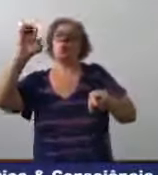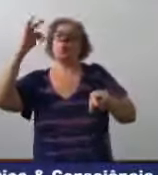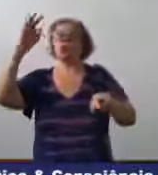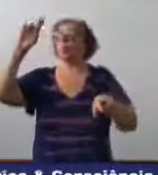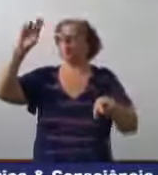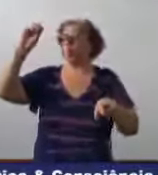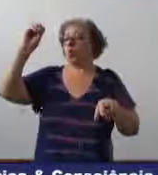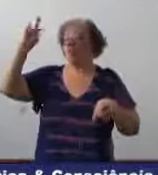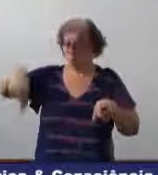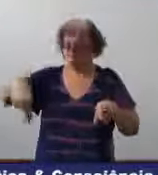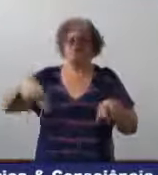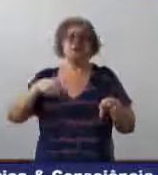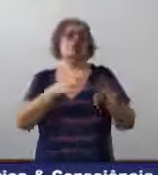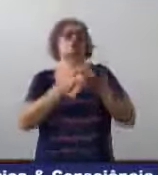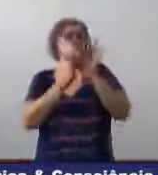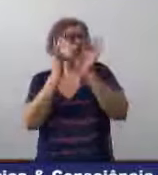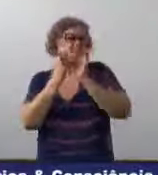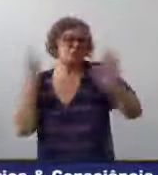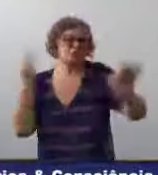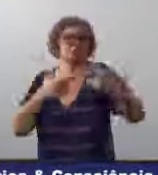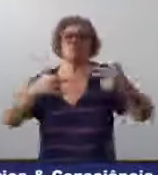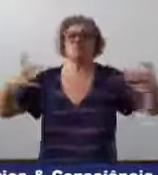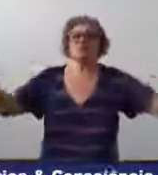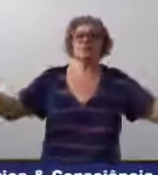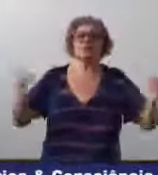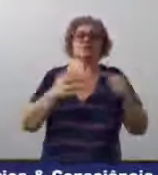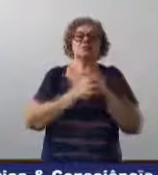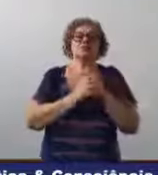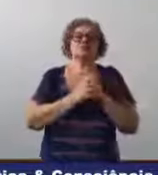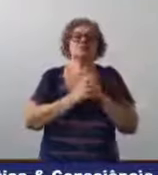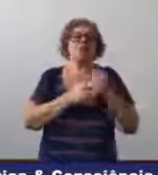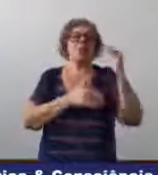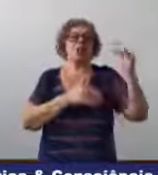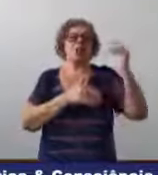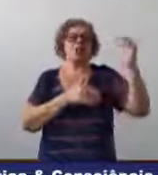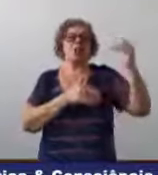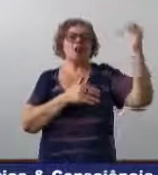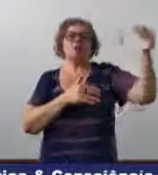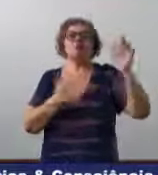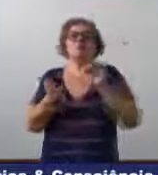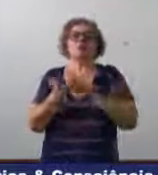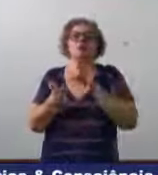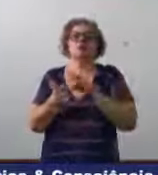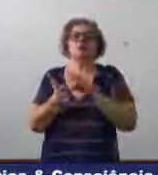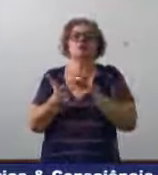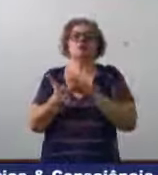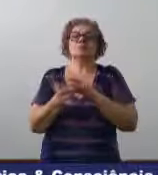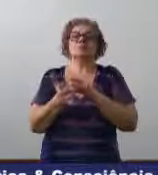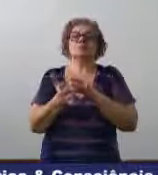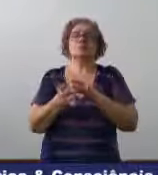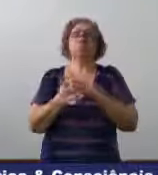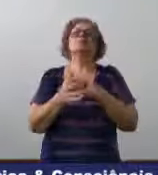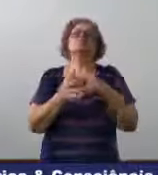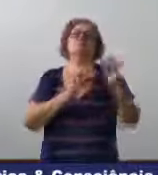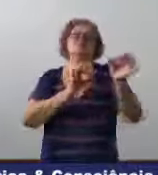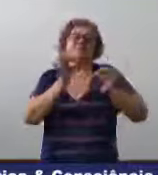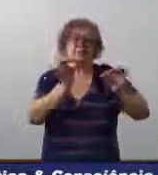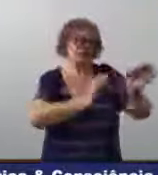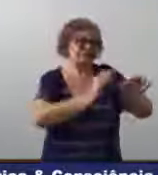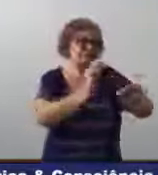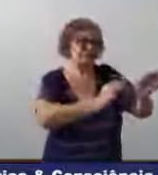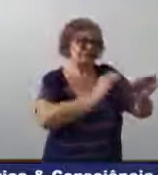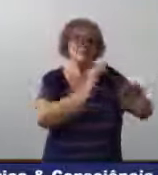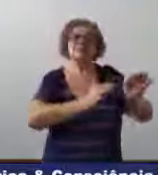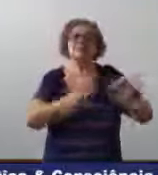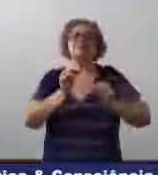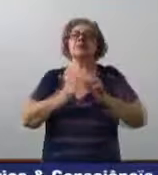eu pergunto como partícula, ele responde como partícula. Tão maior não será essa verdade quando nós analisarmos